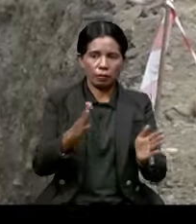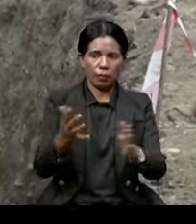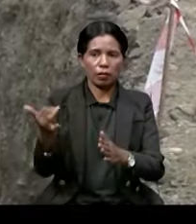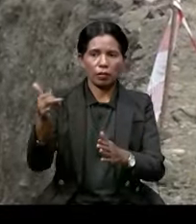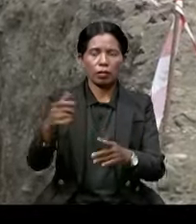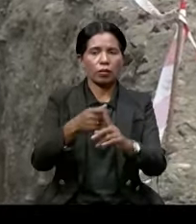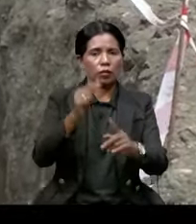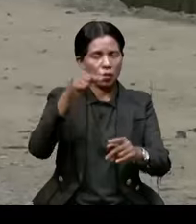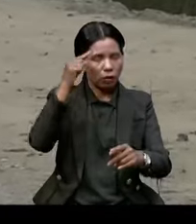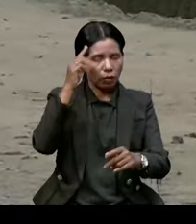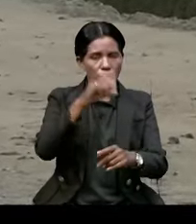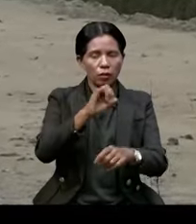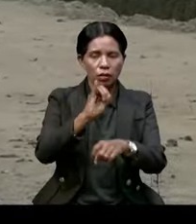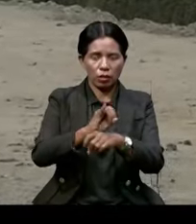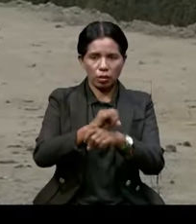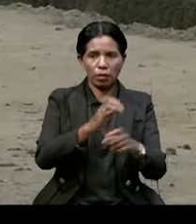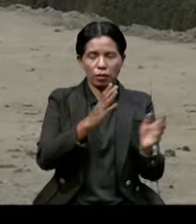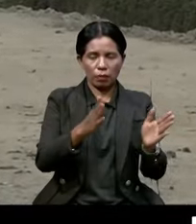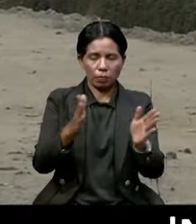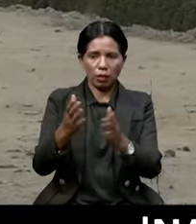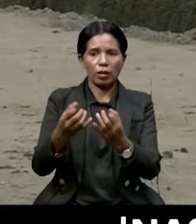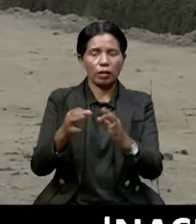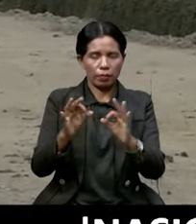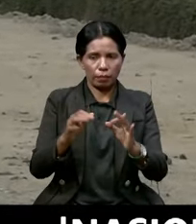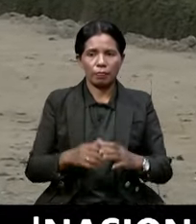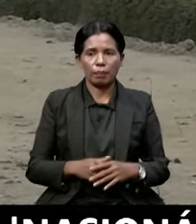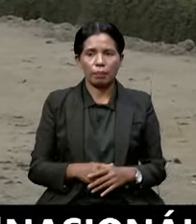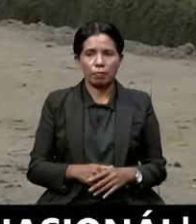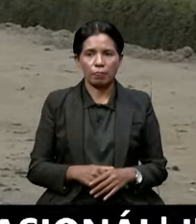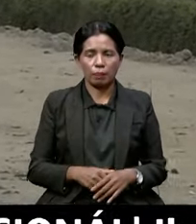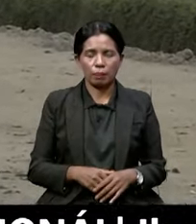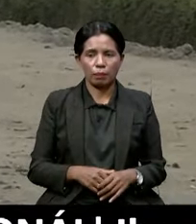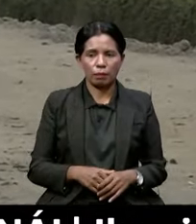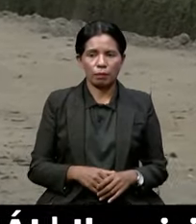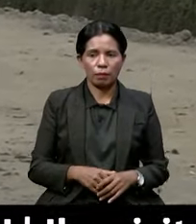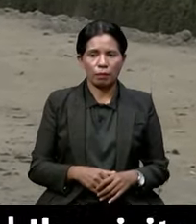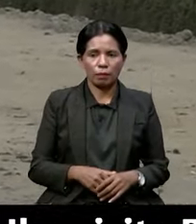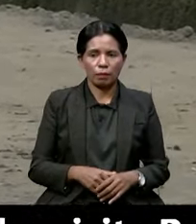parte e governo no igreja preparou na. Santina de Jesus, Marito da Costa, GMN.